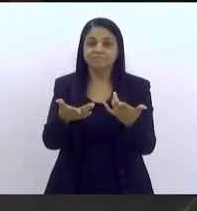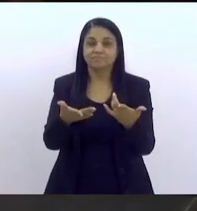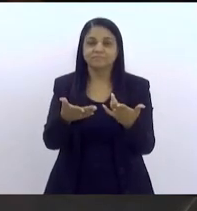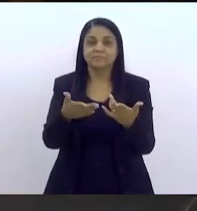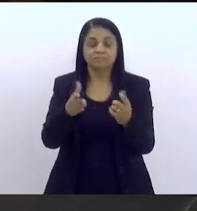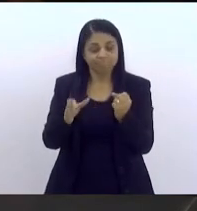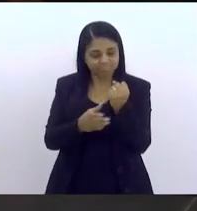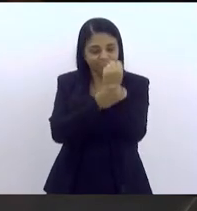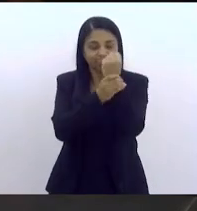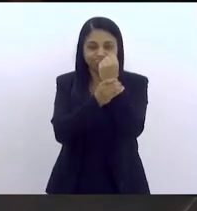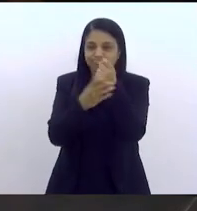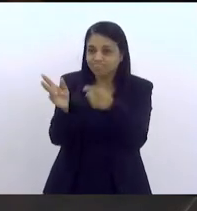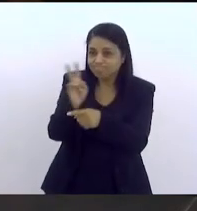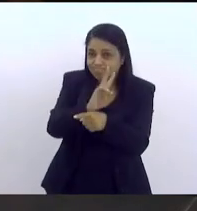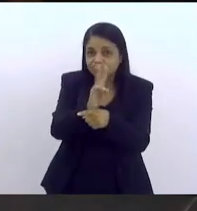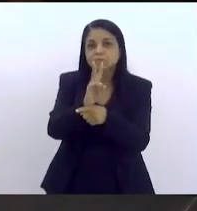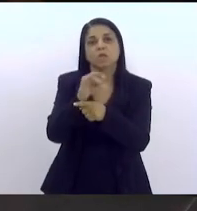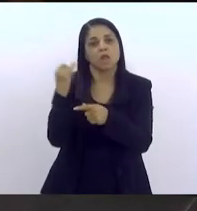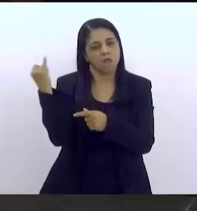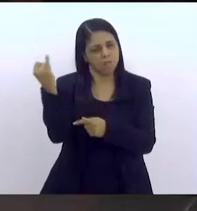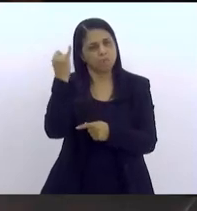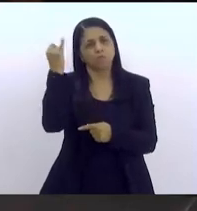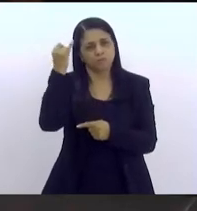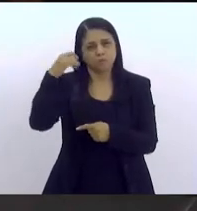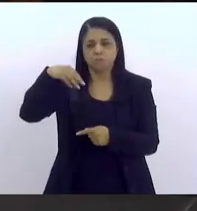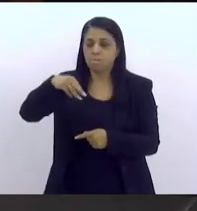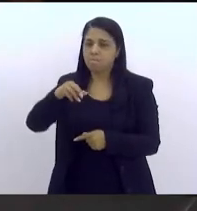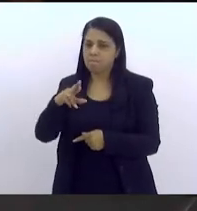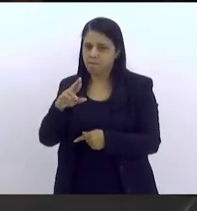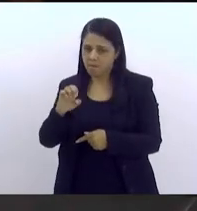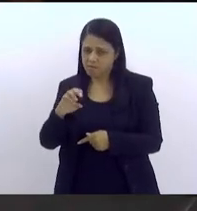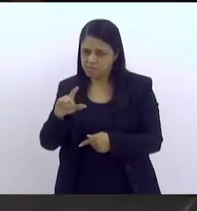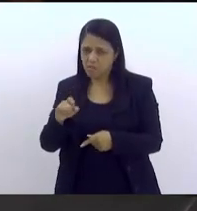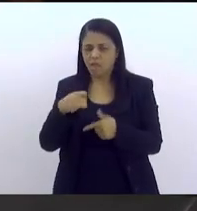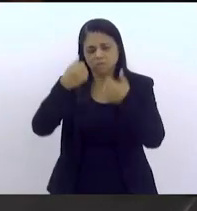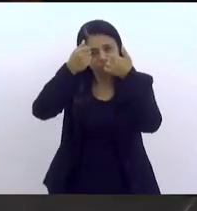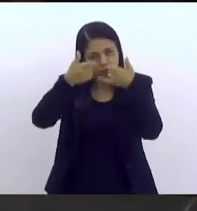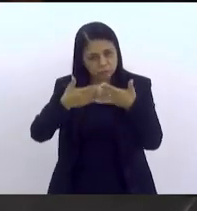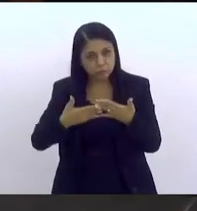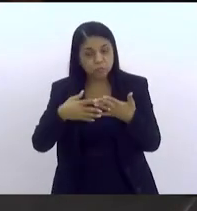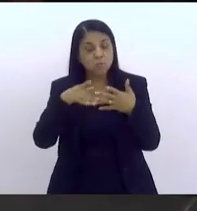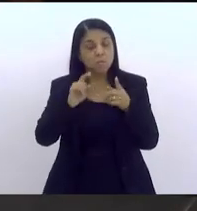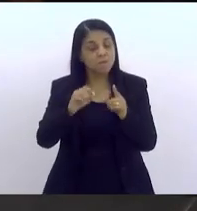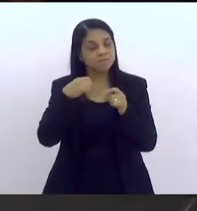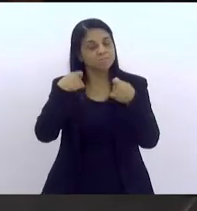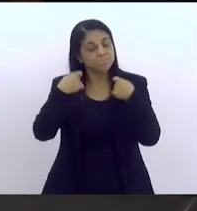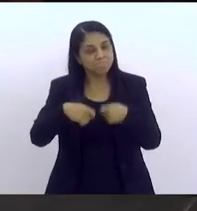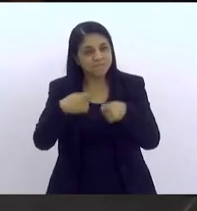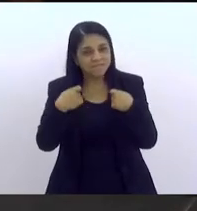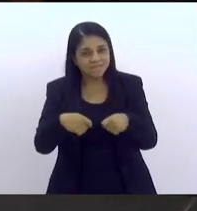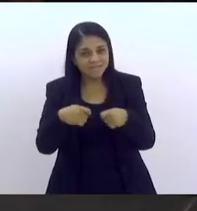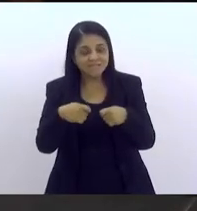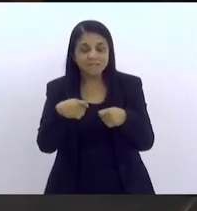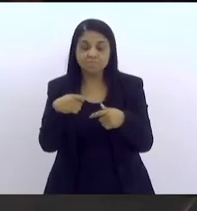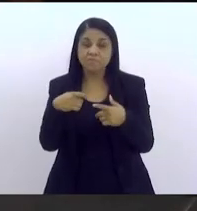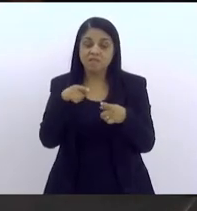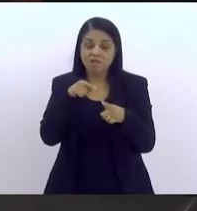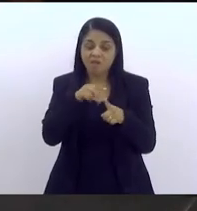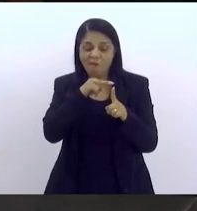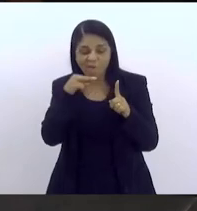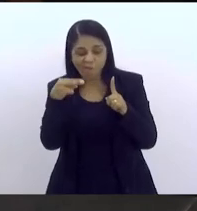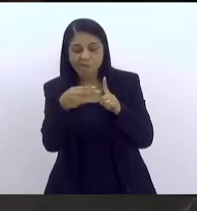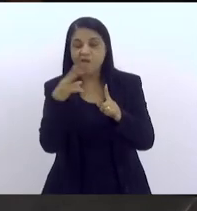e segurança sejam importantes né como Marcele também já trouxe elas precisam ser vistas como emergenciais